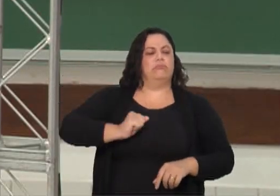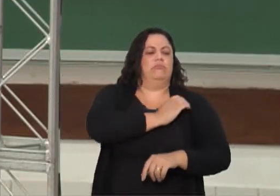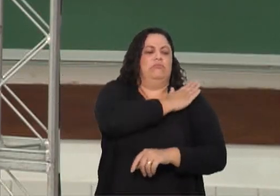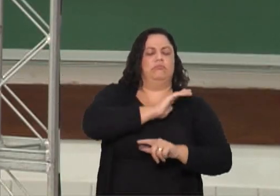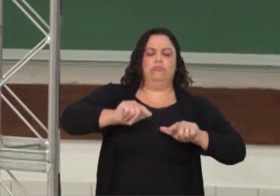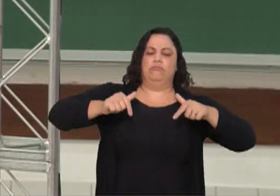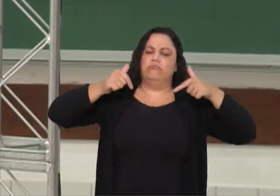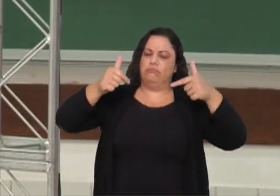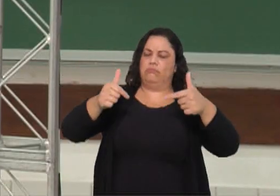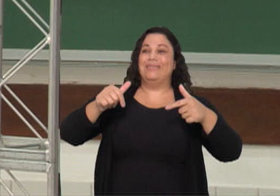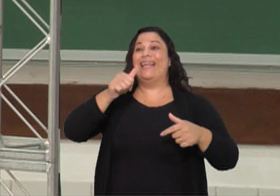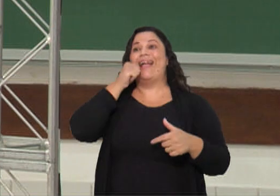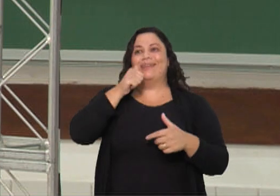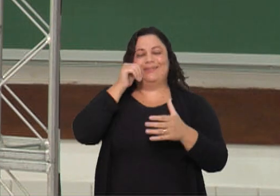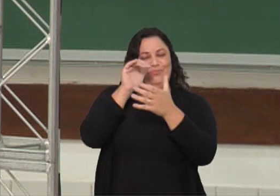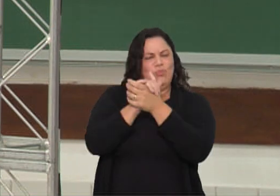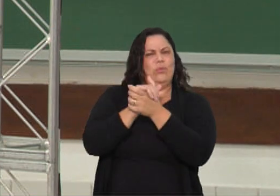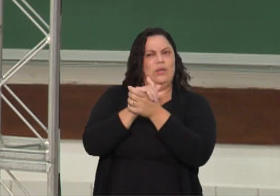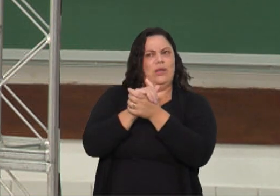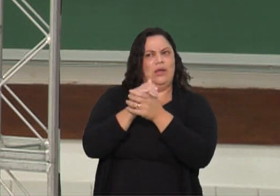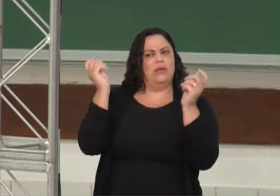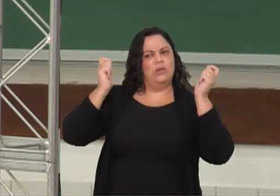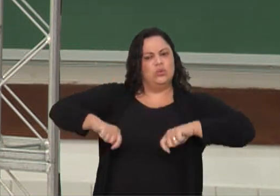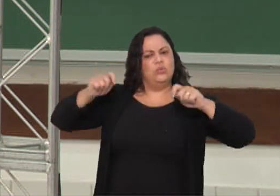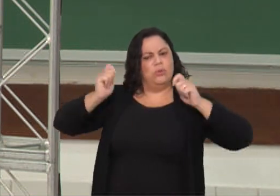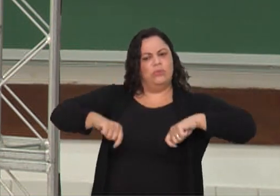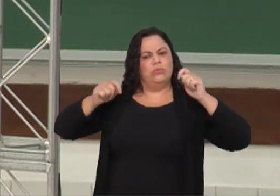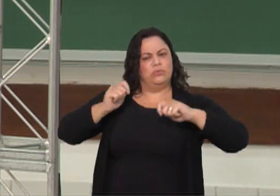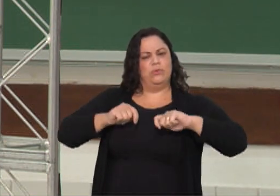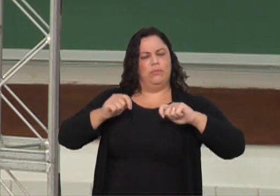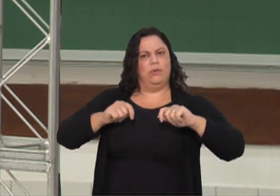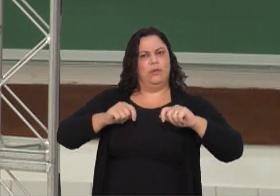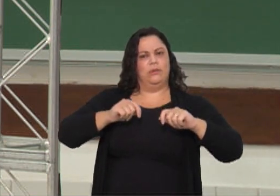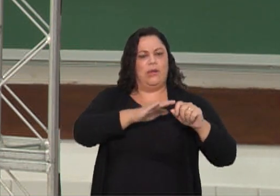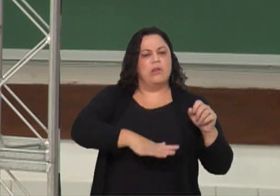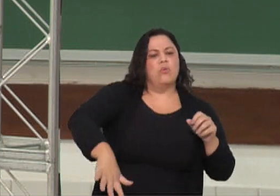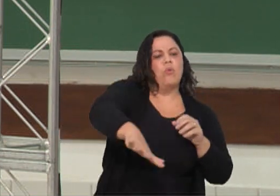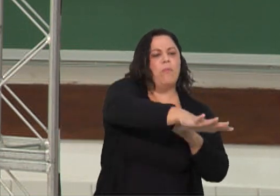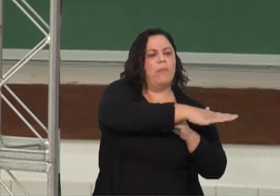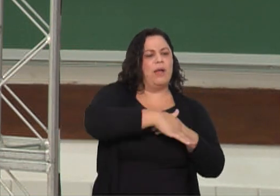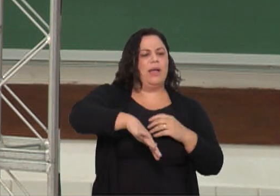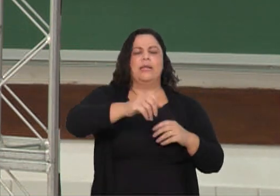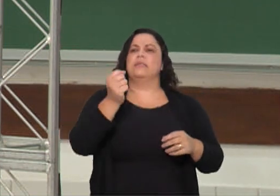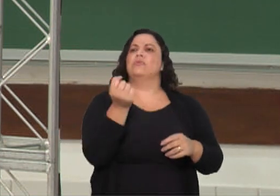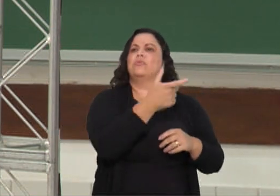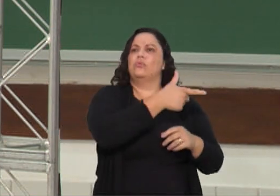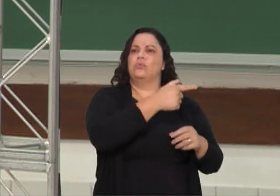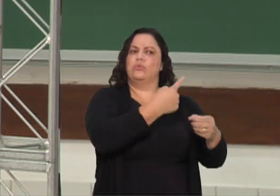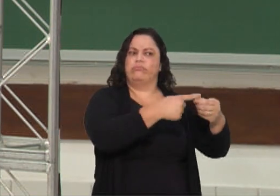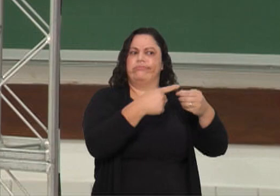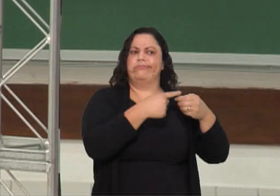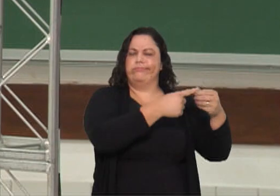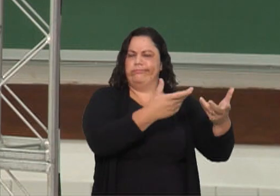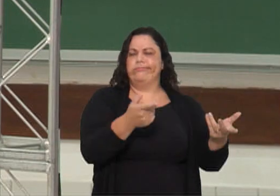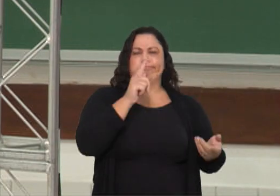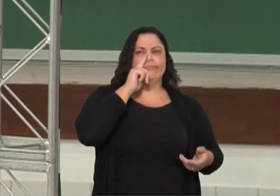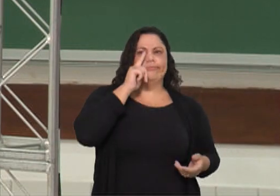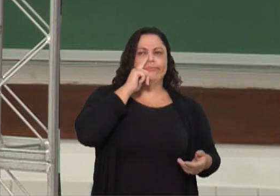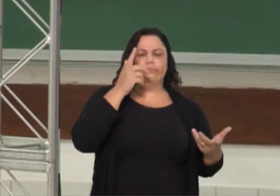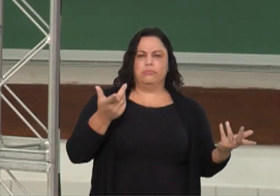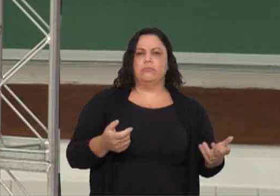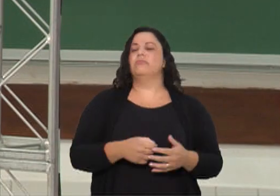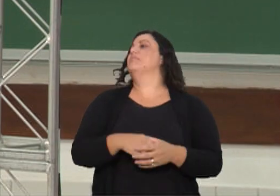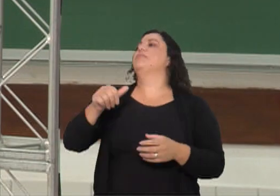mulheres espartanas tinham uma espécie de uma autonomia maior em comparação com mulheres de outras cidades, por exemplo, em Atenas. As